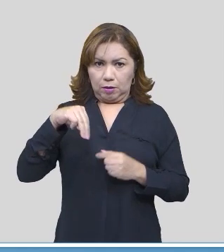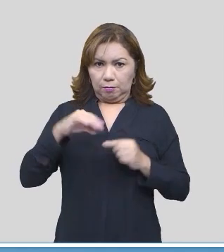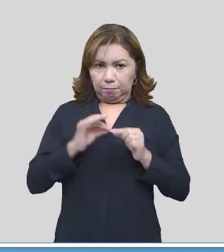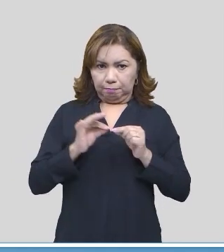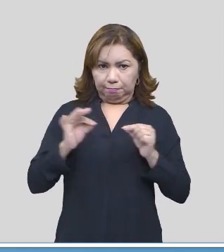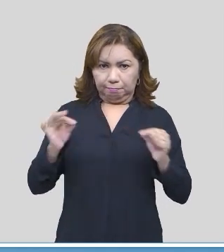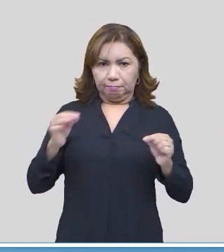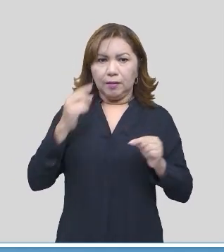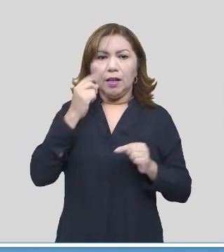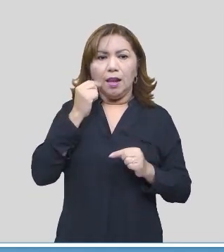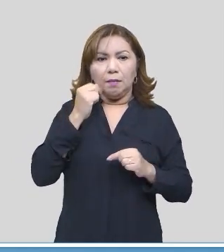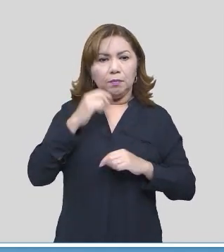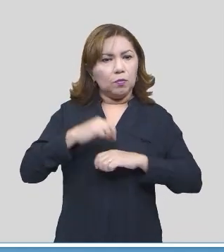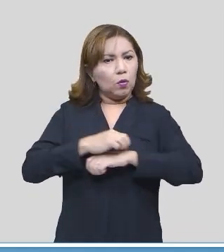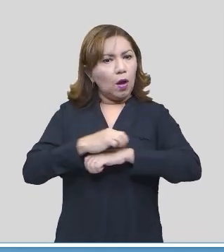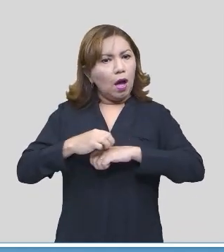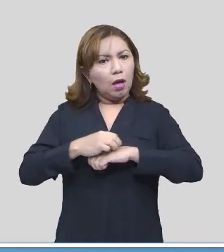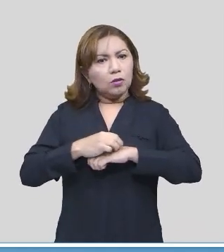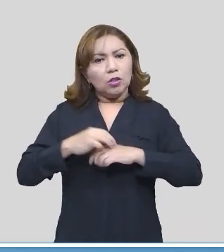do clipe?